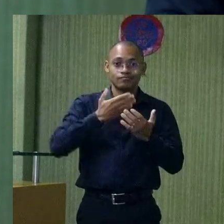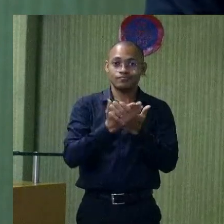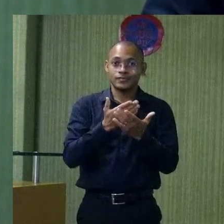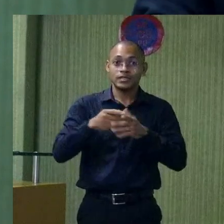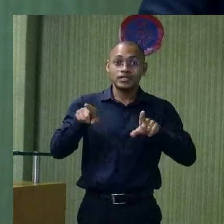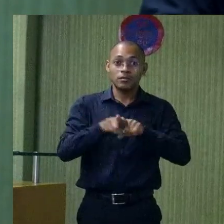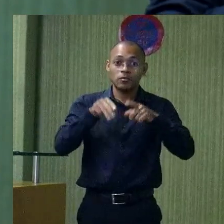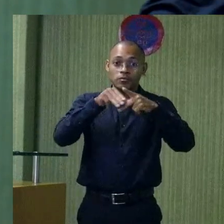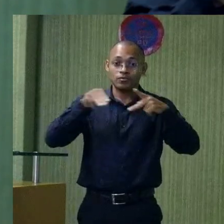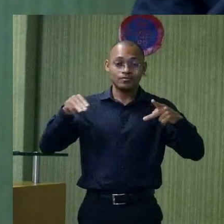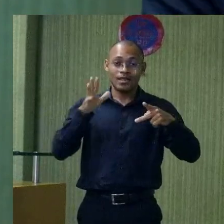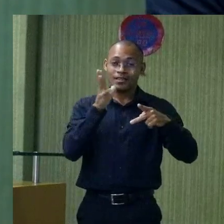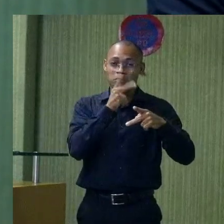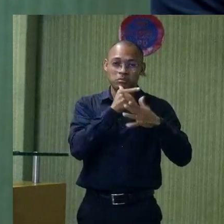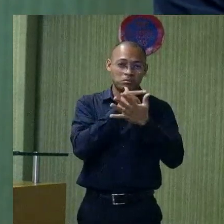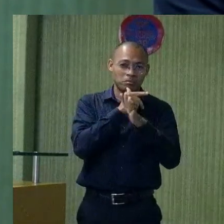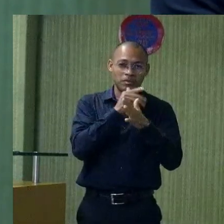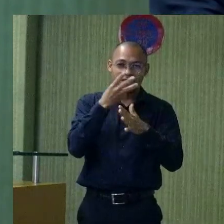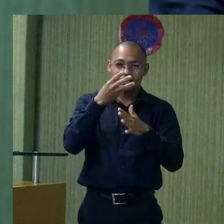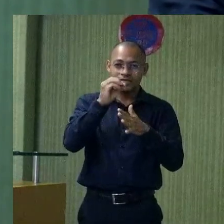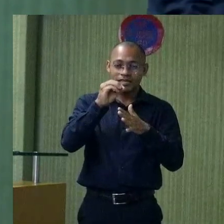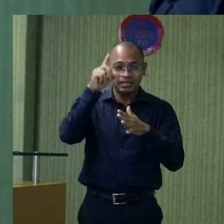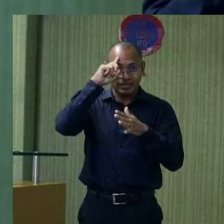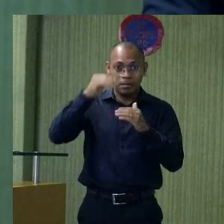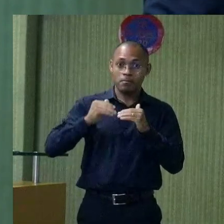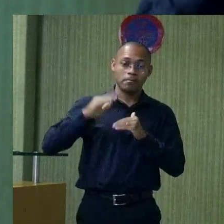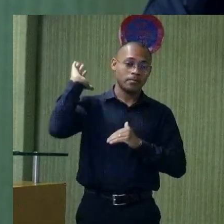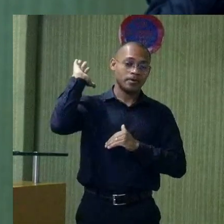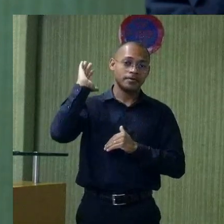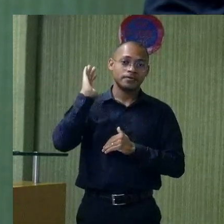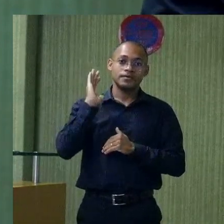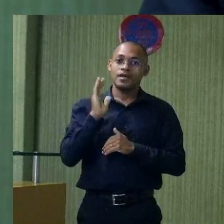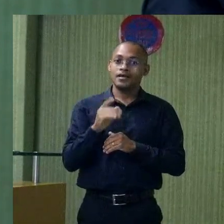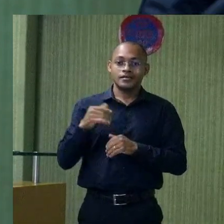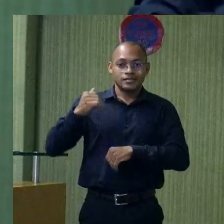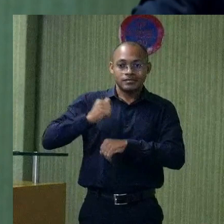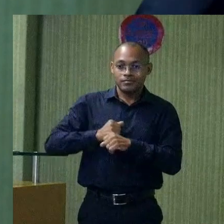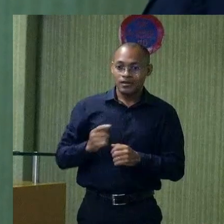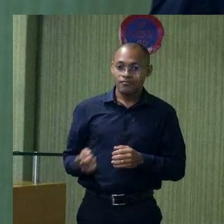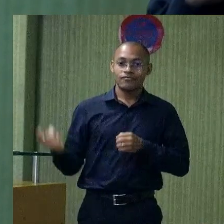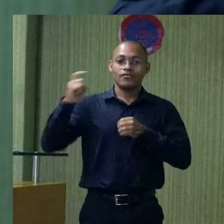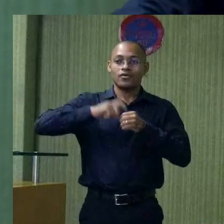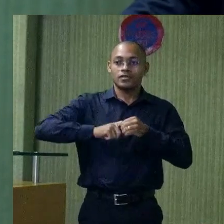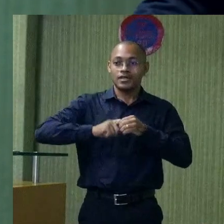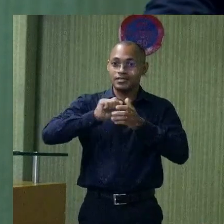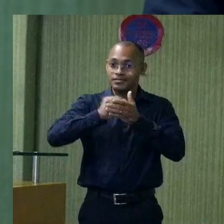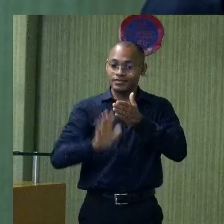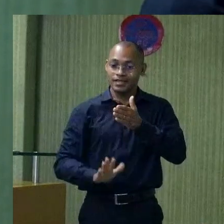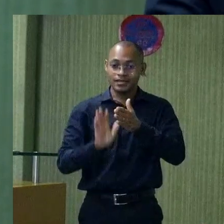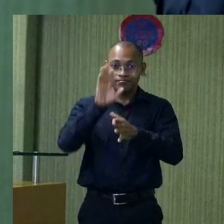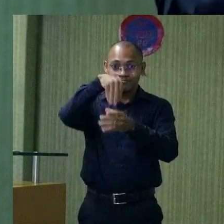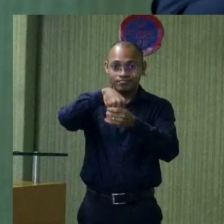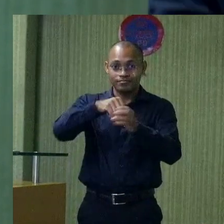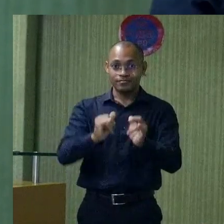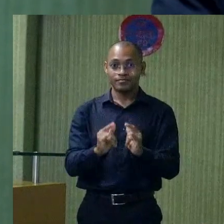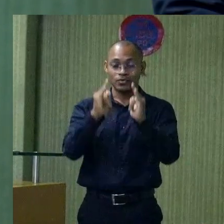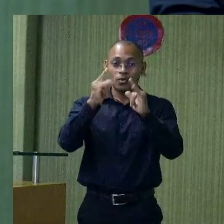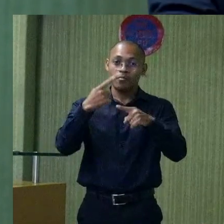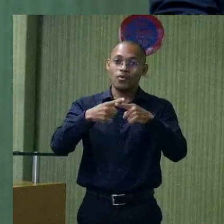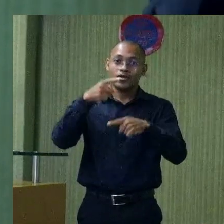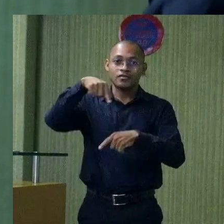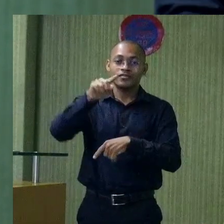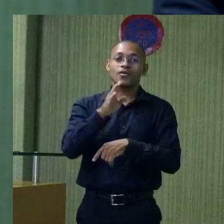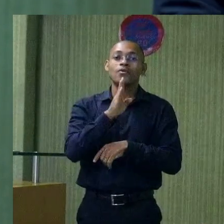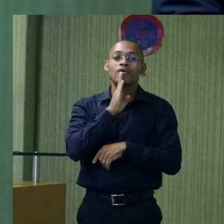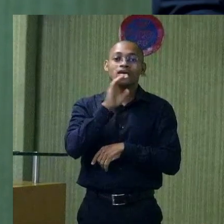Público Demorou mais de 30 dias para retomar o seu prédio que quem conhece então lá em Porto Alegre é